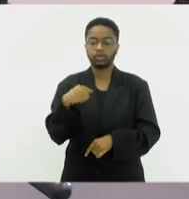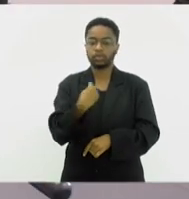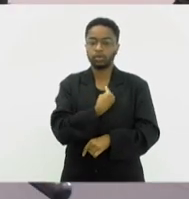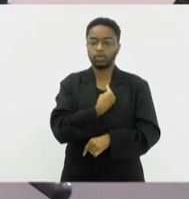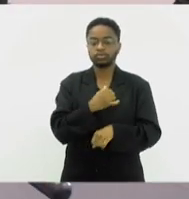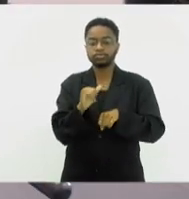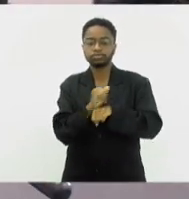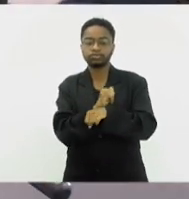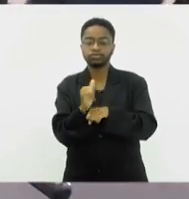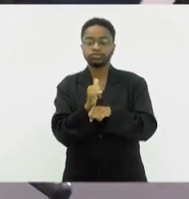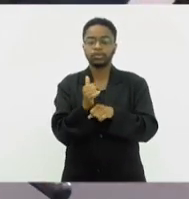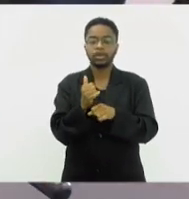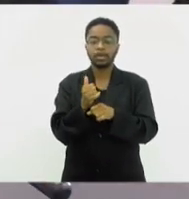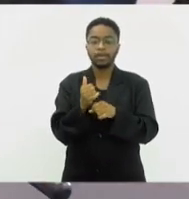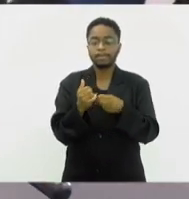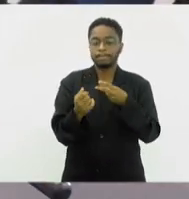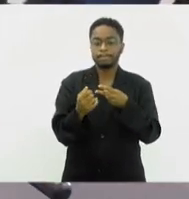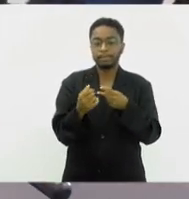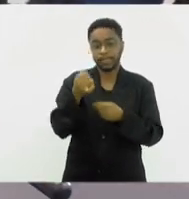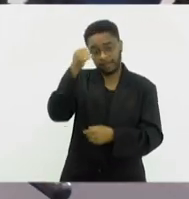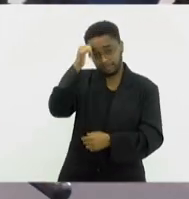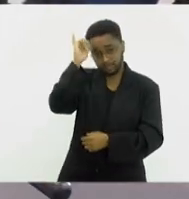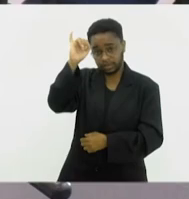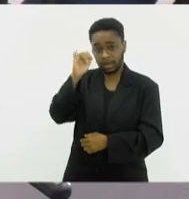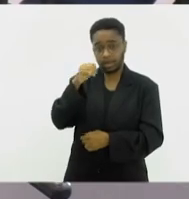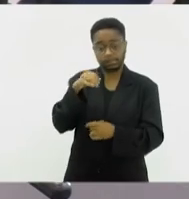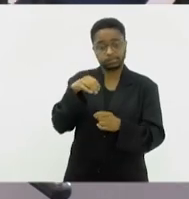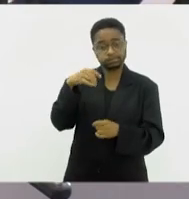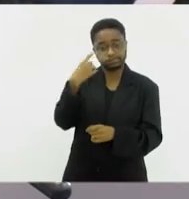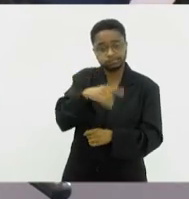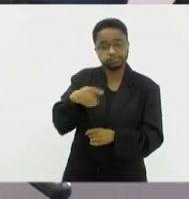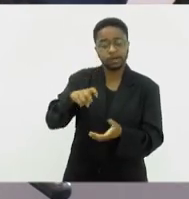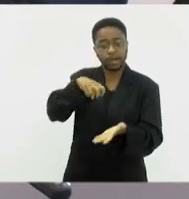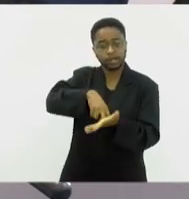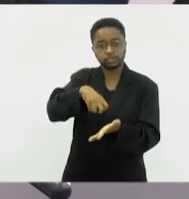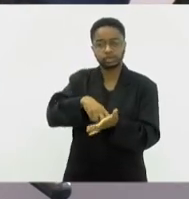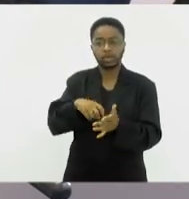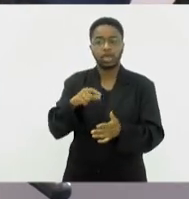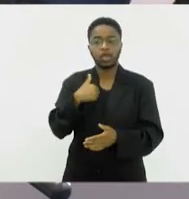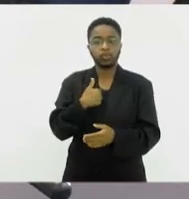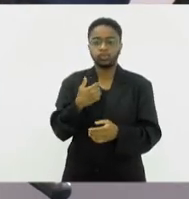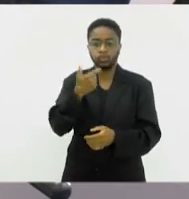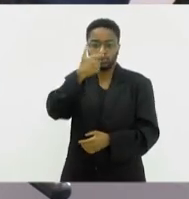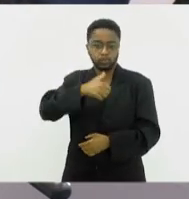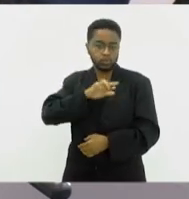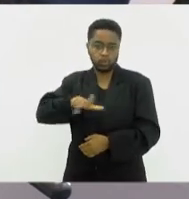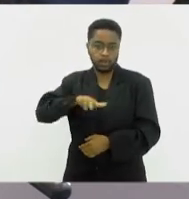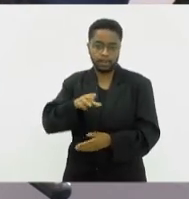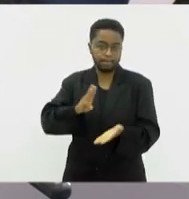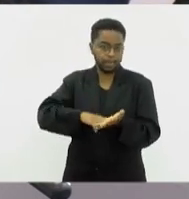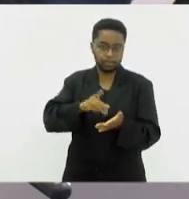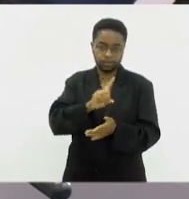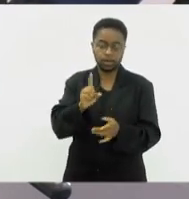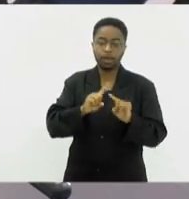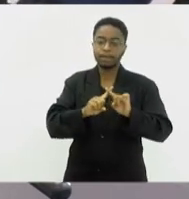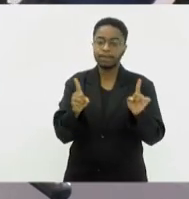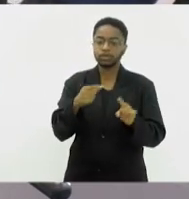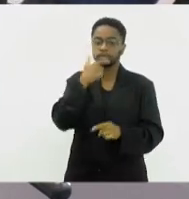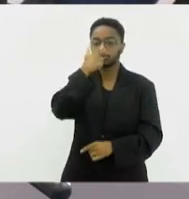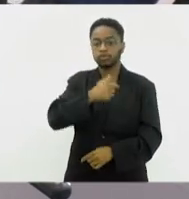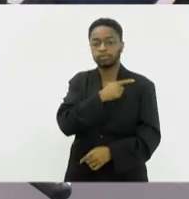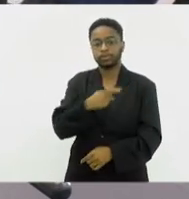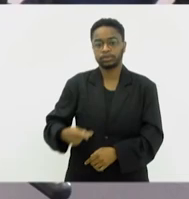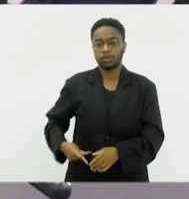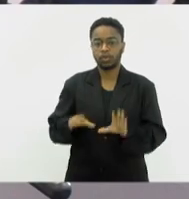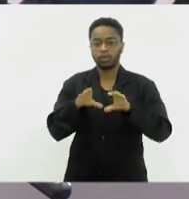de prevenção e combate à tortura. Venho aqui não na condição de membro da comissão, da qual não faço parte, mas como presidenta da